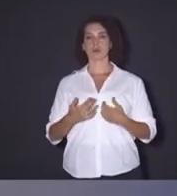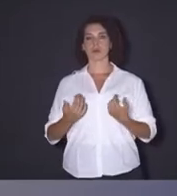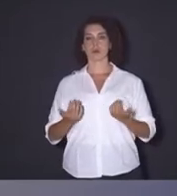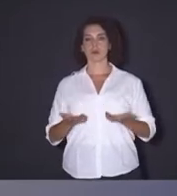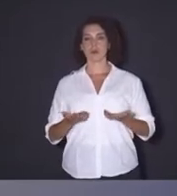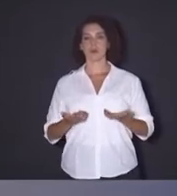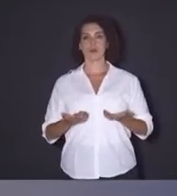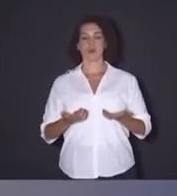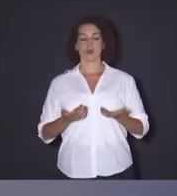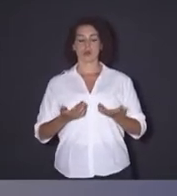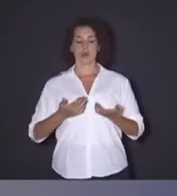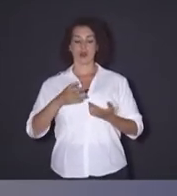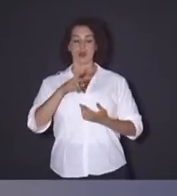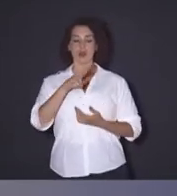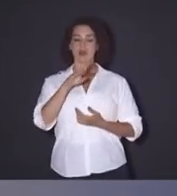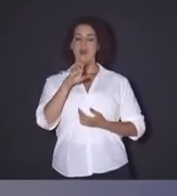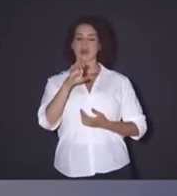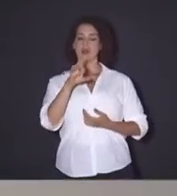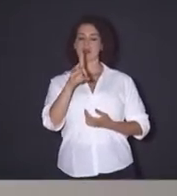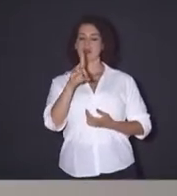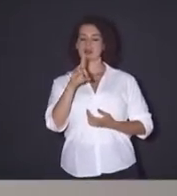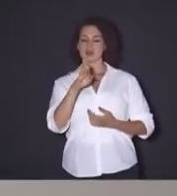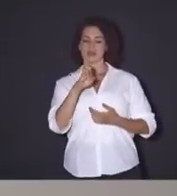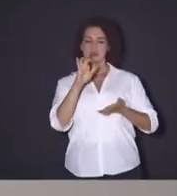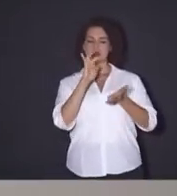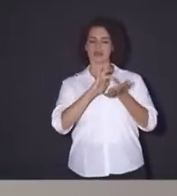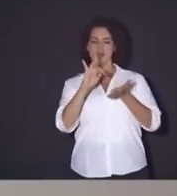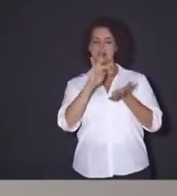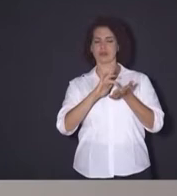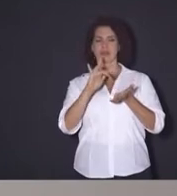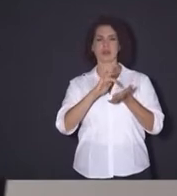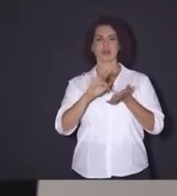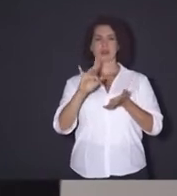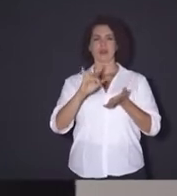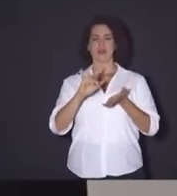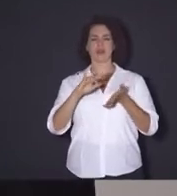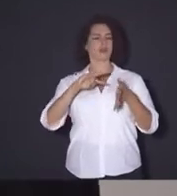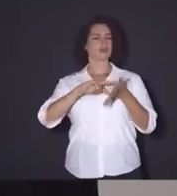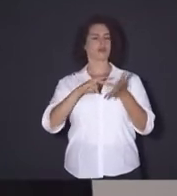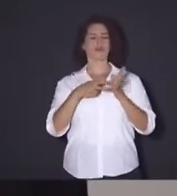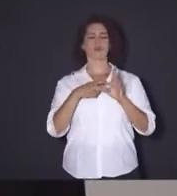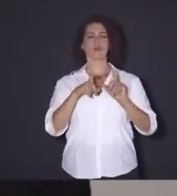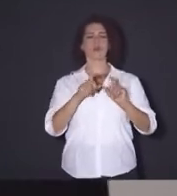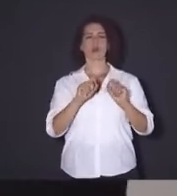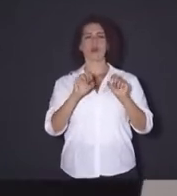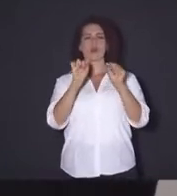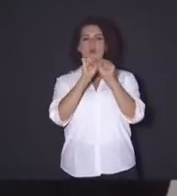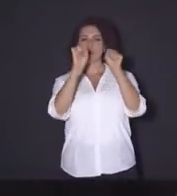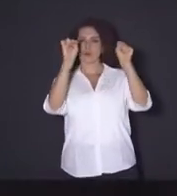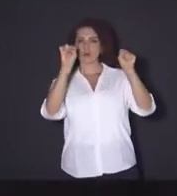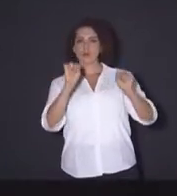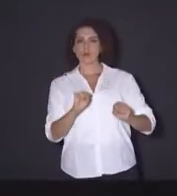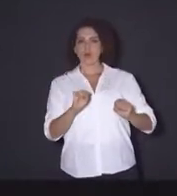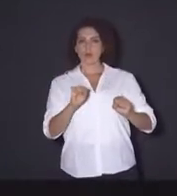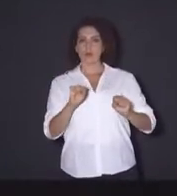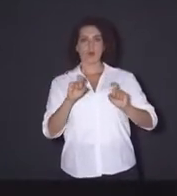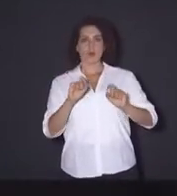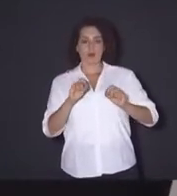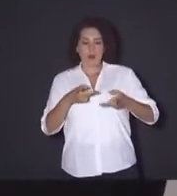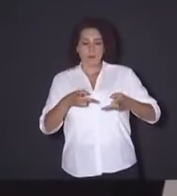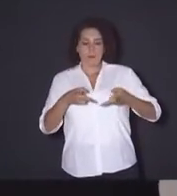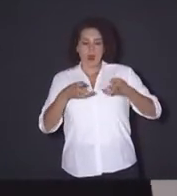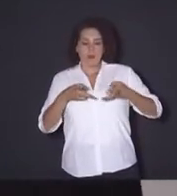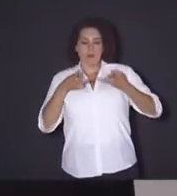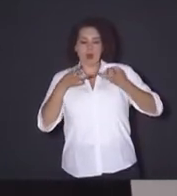de redes digitais pode ser entendido também como esse ecossistema para hackear conhecimentos,